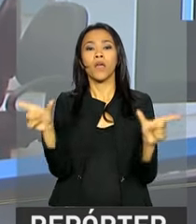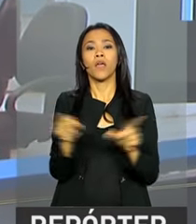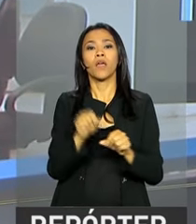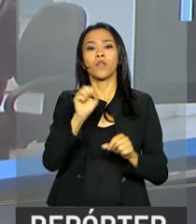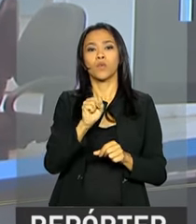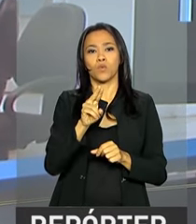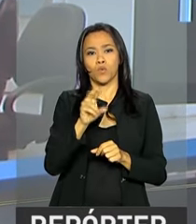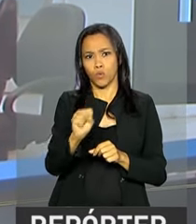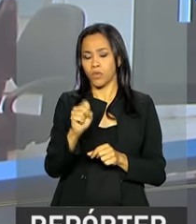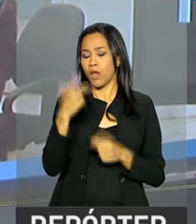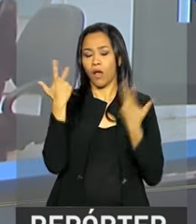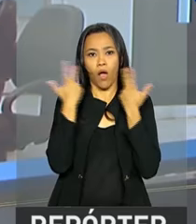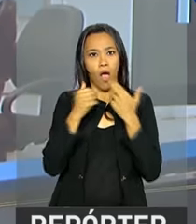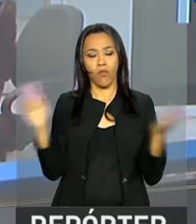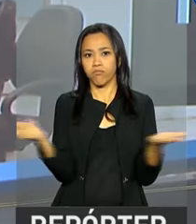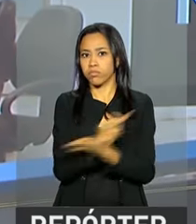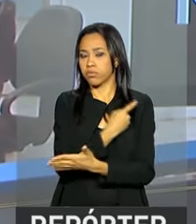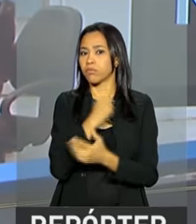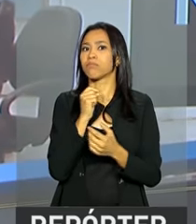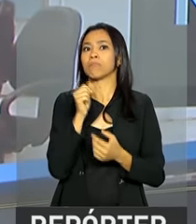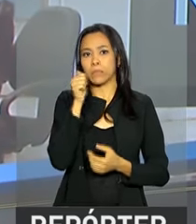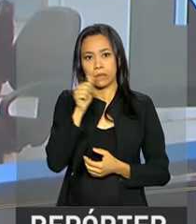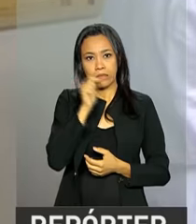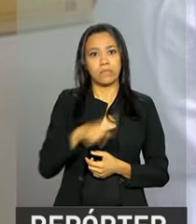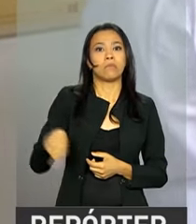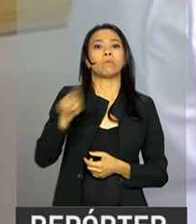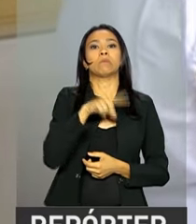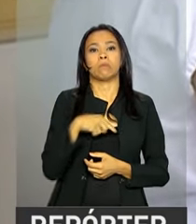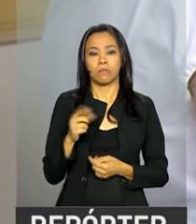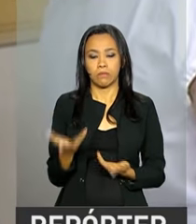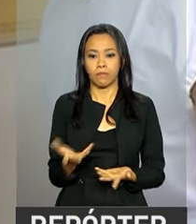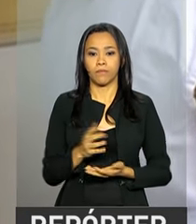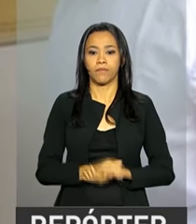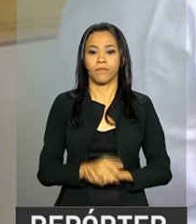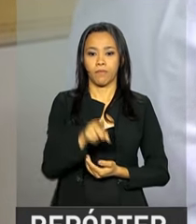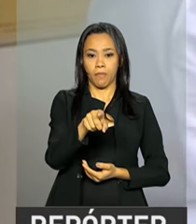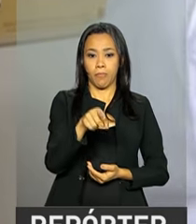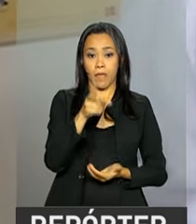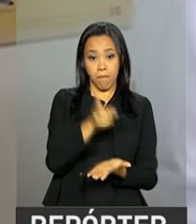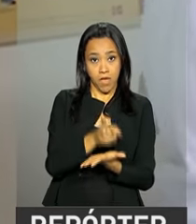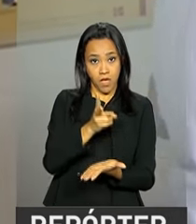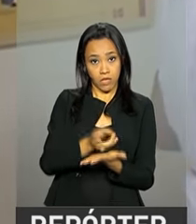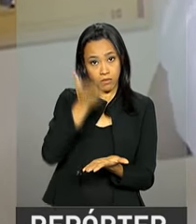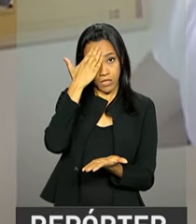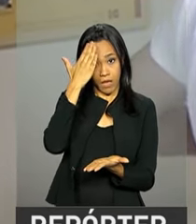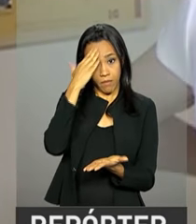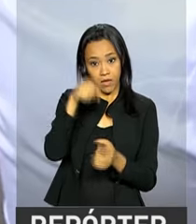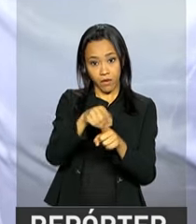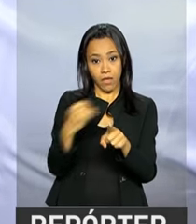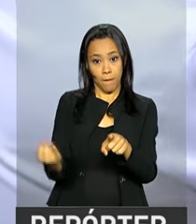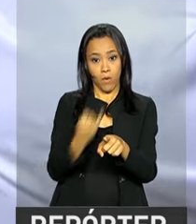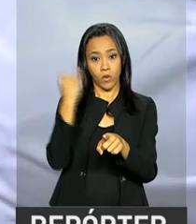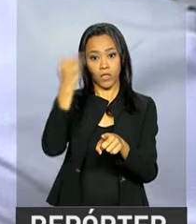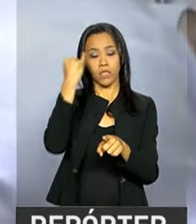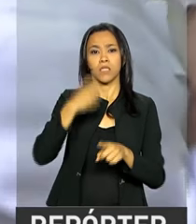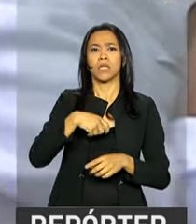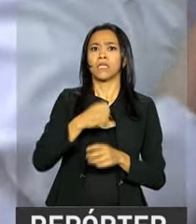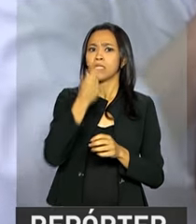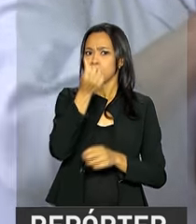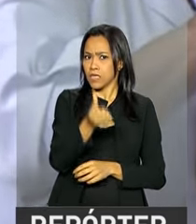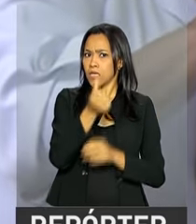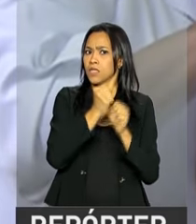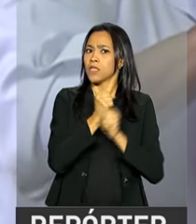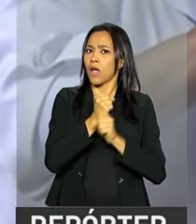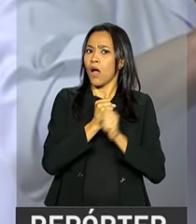doença é a mais comum entre as mulheres. Mesmo sabendo da importância da prevenção, foram 6 anos